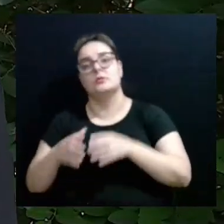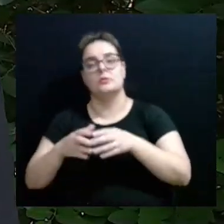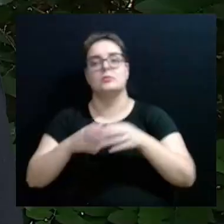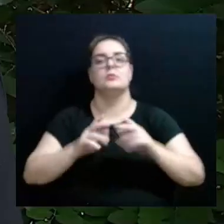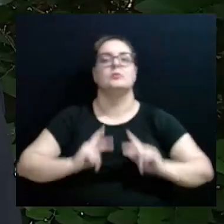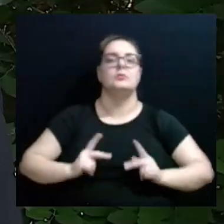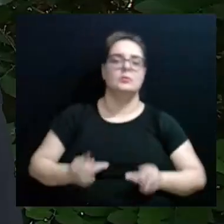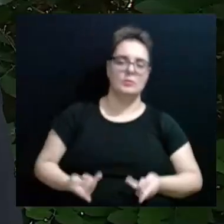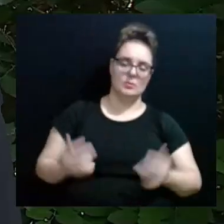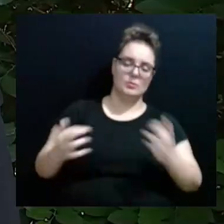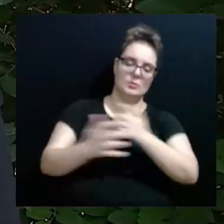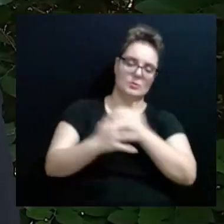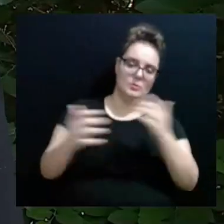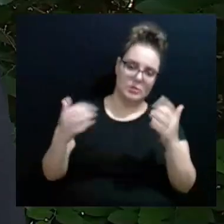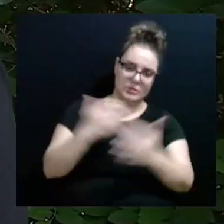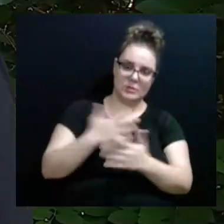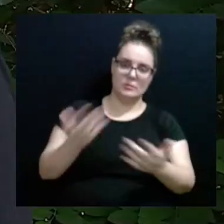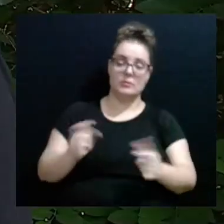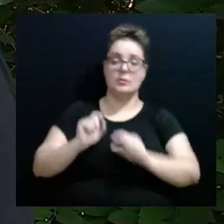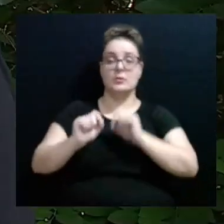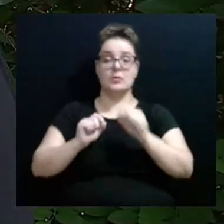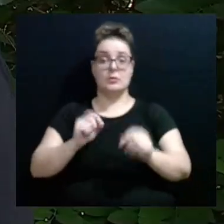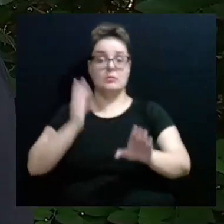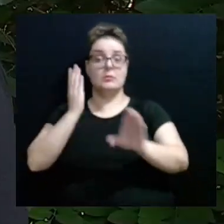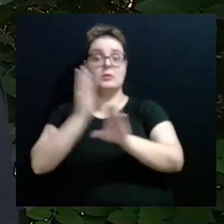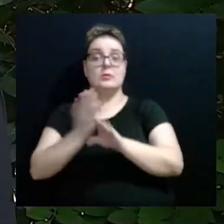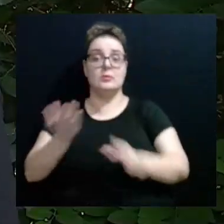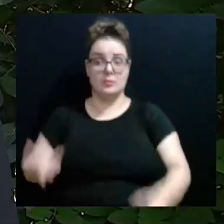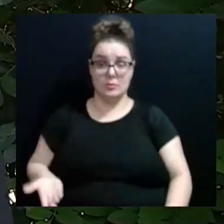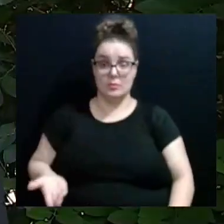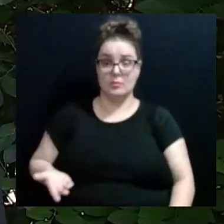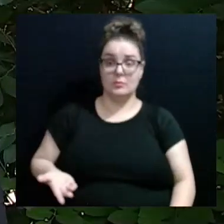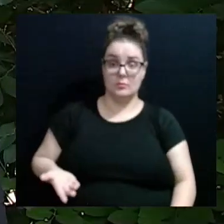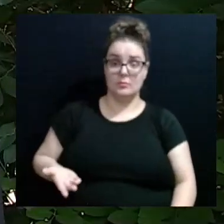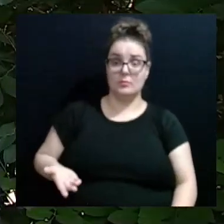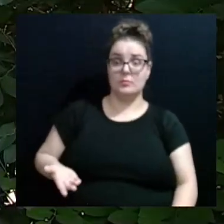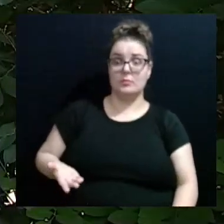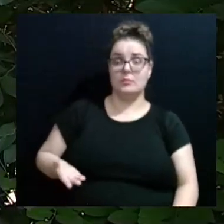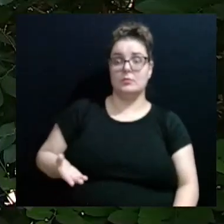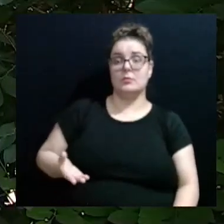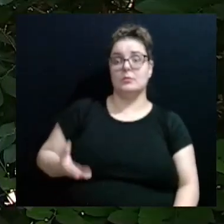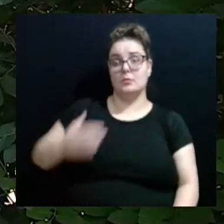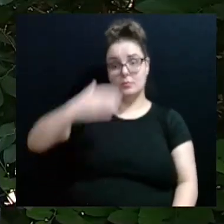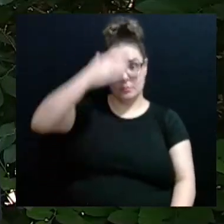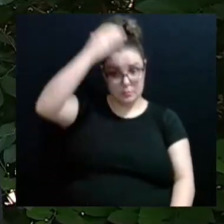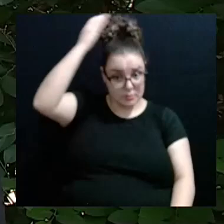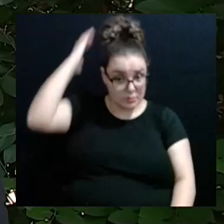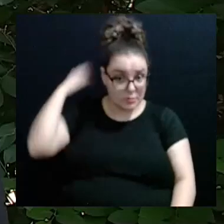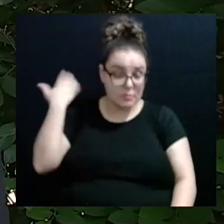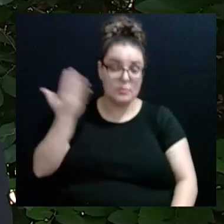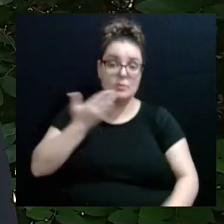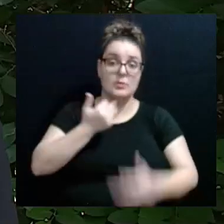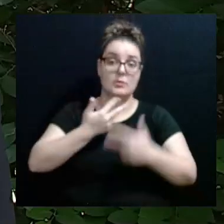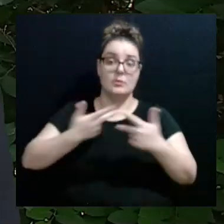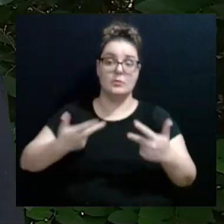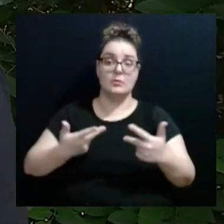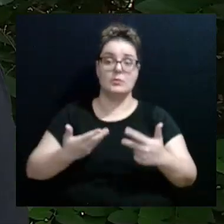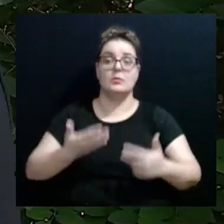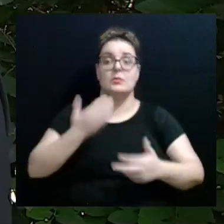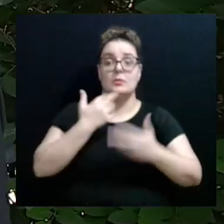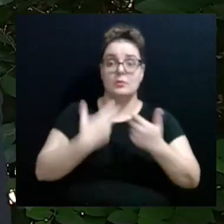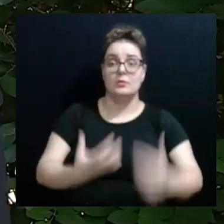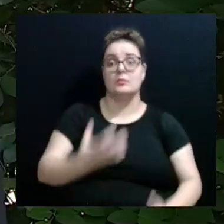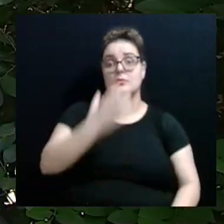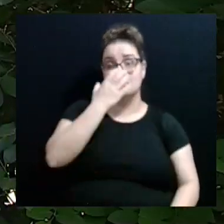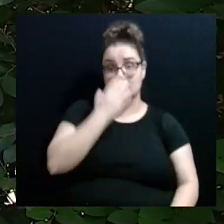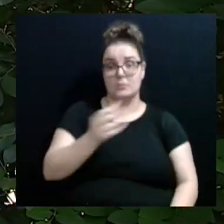urbanizados. Então o que a gente vai encontrar? Saruês se alimentando de comida de gato e cachorro,